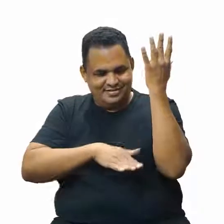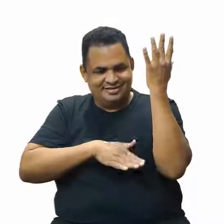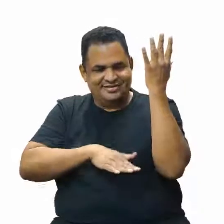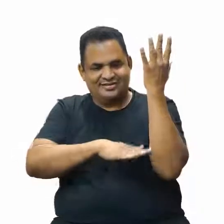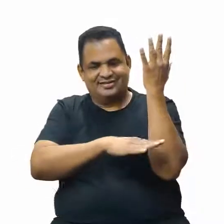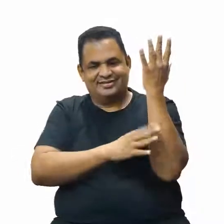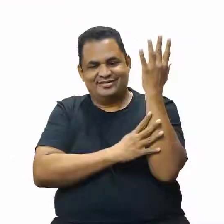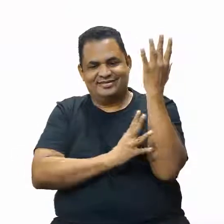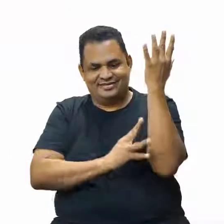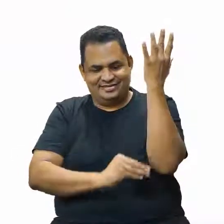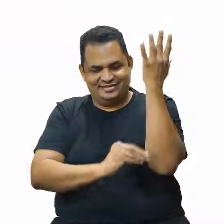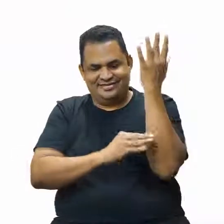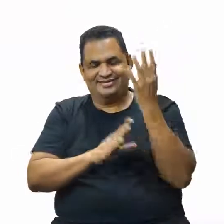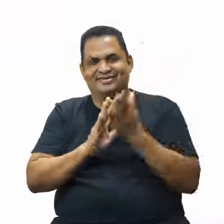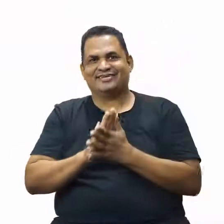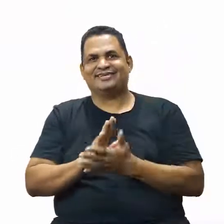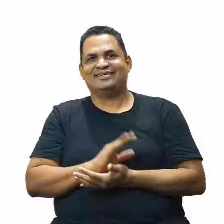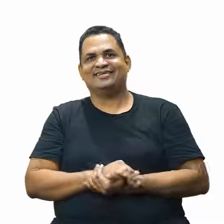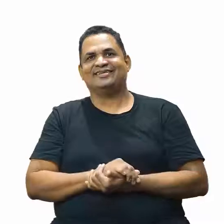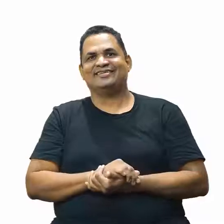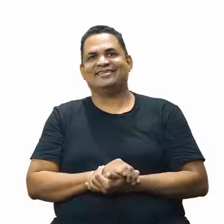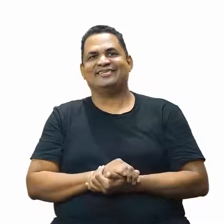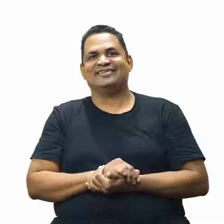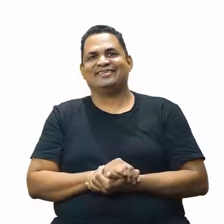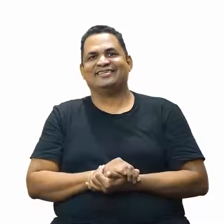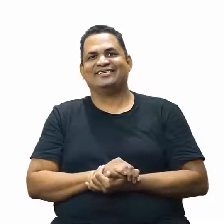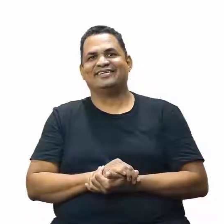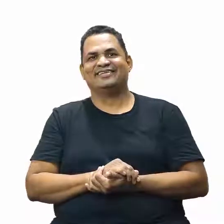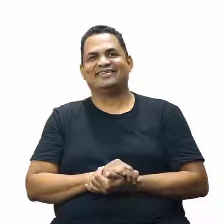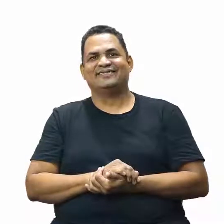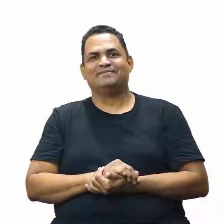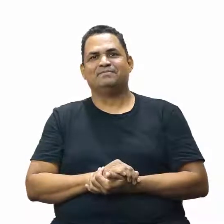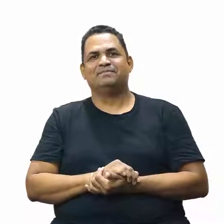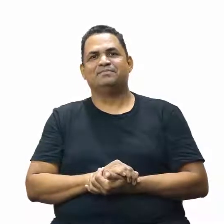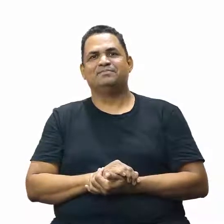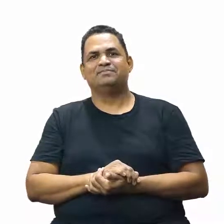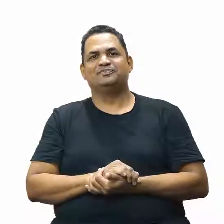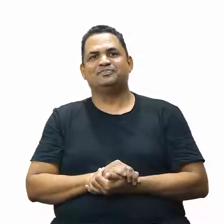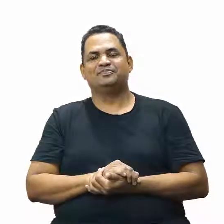com graxas ou vaselinas ao redor do tronco.